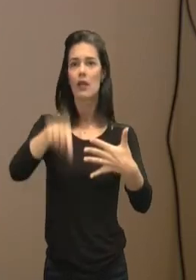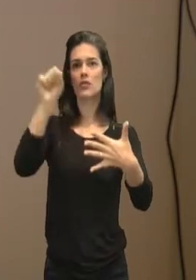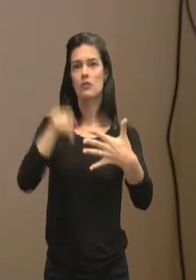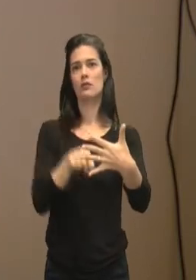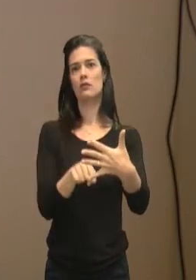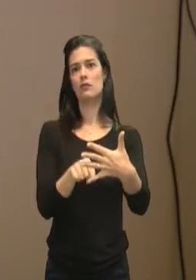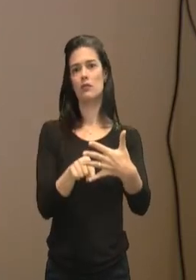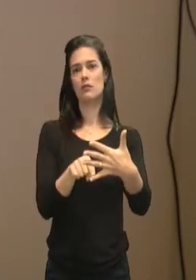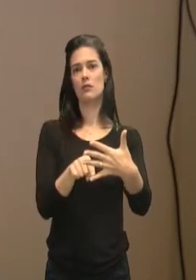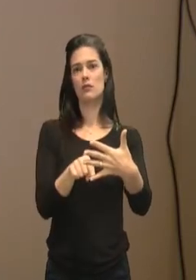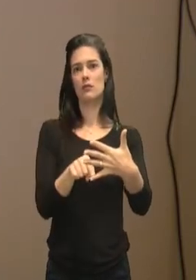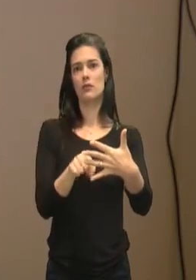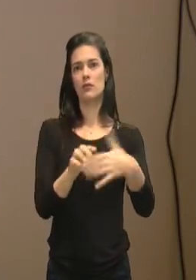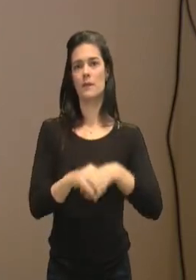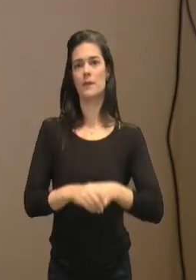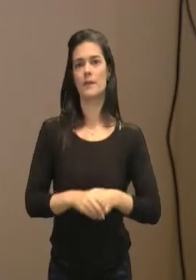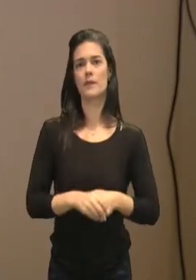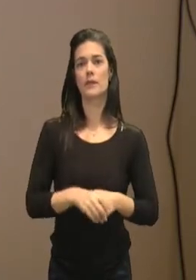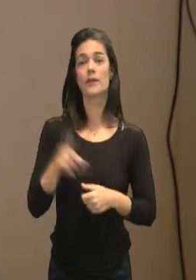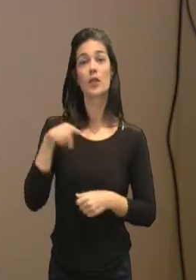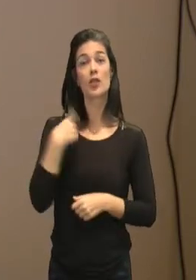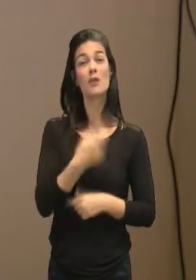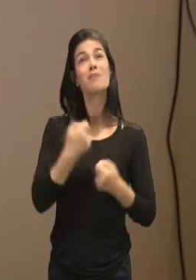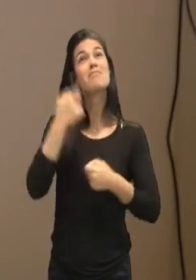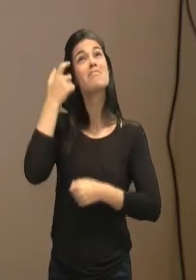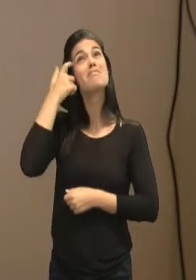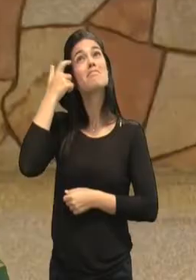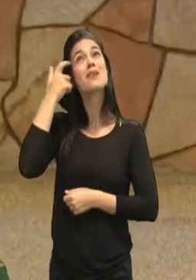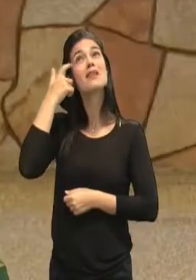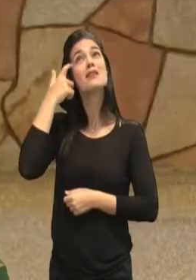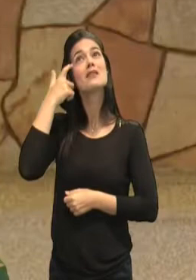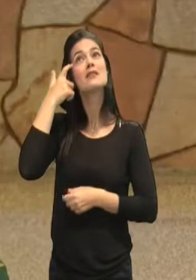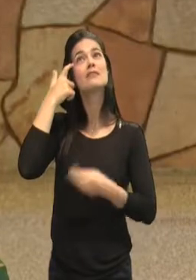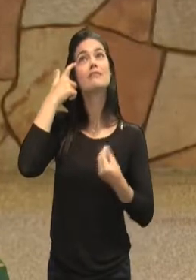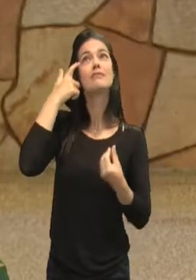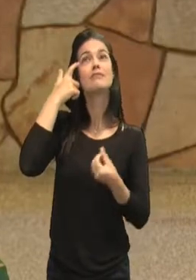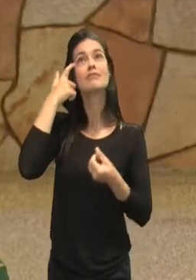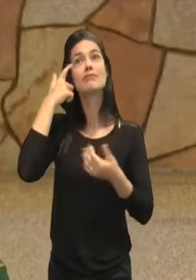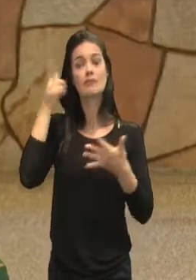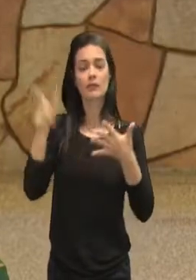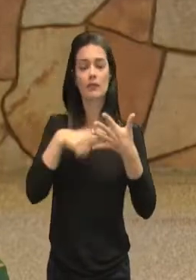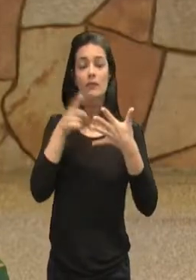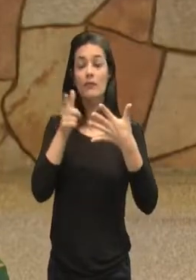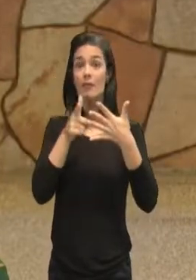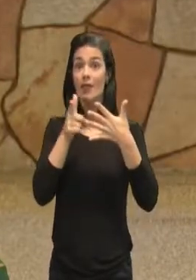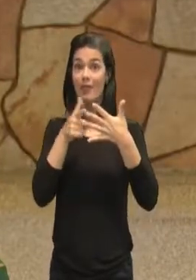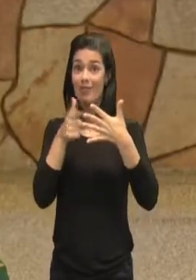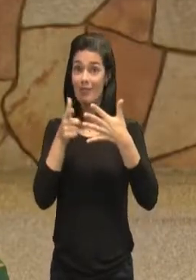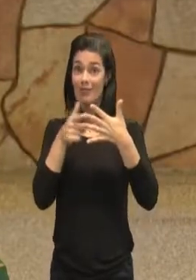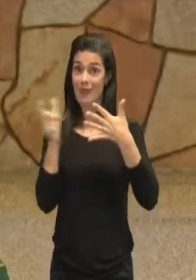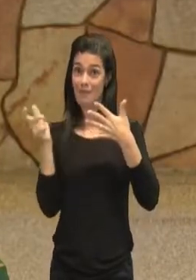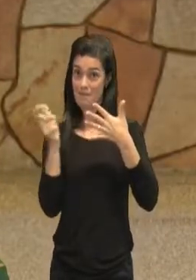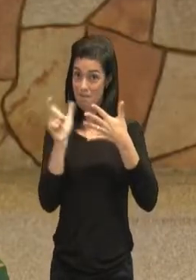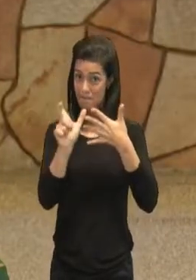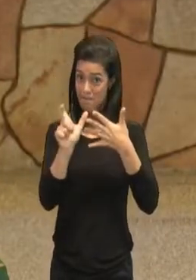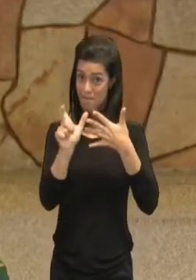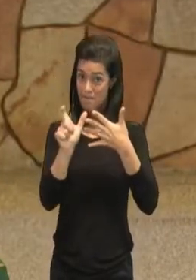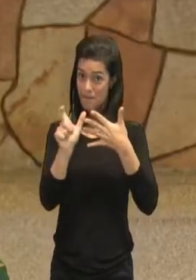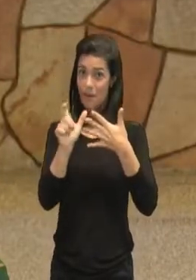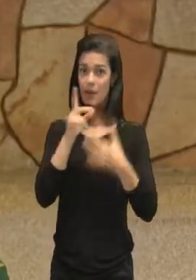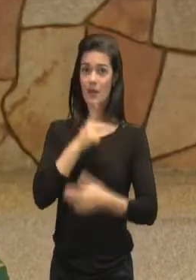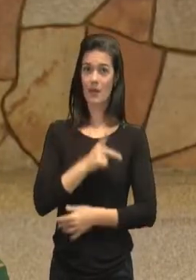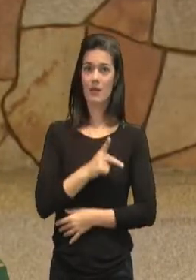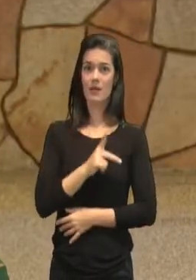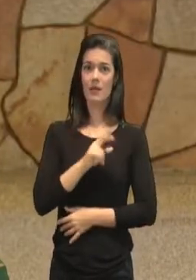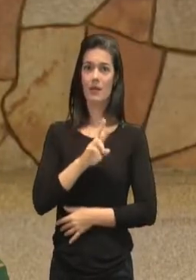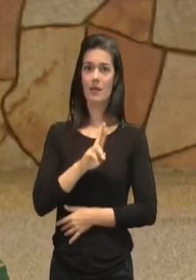escolhidos. E nós temos que pensar então agora nos predestinados. É o terceiro passo, ou o terceiro ponto